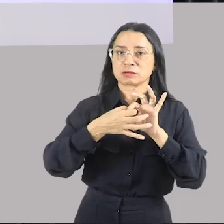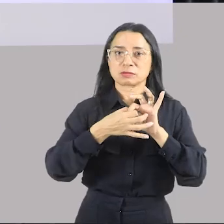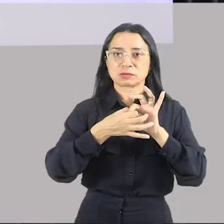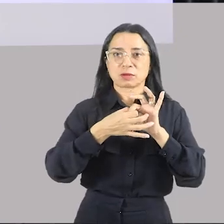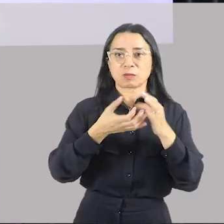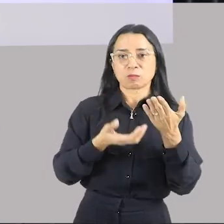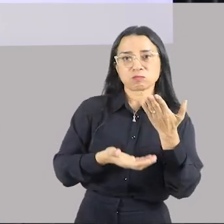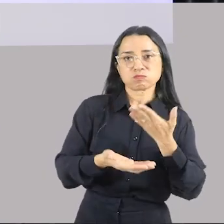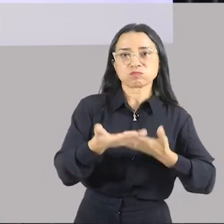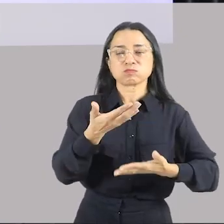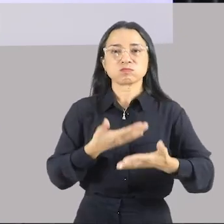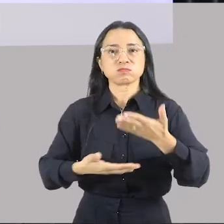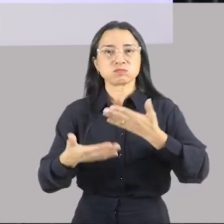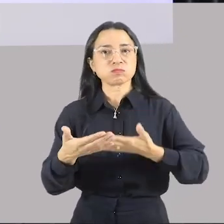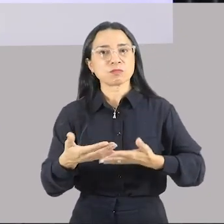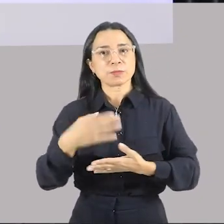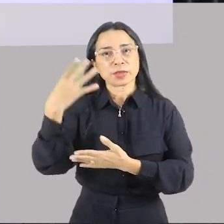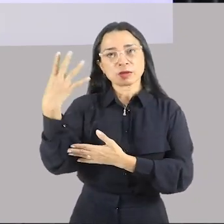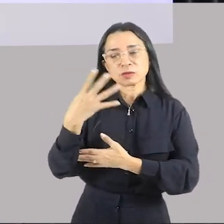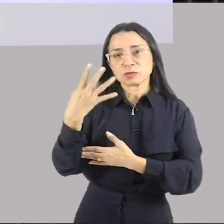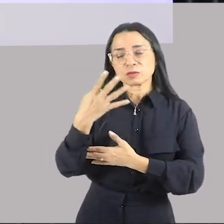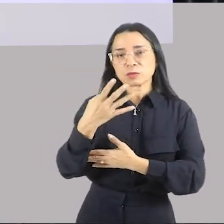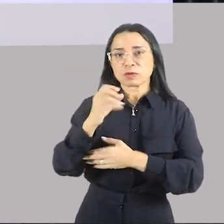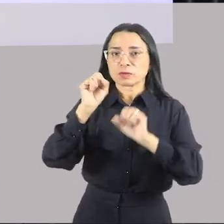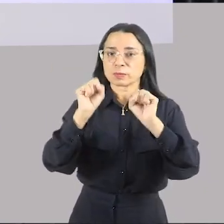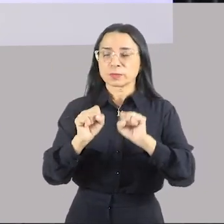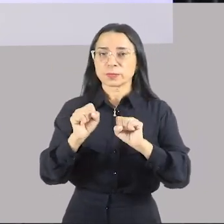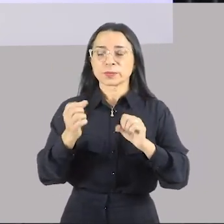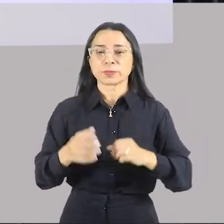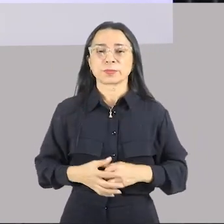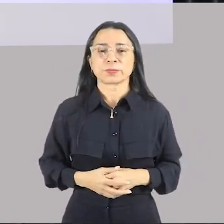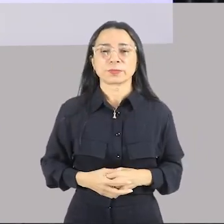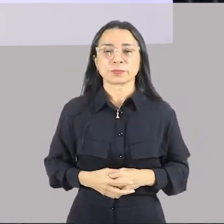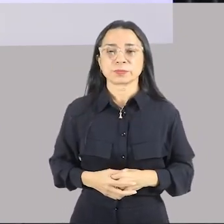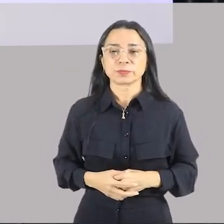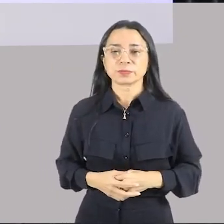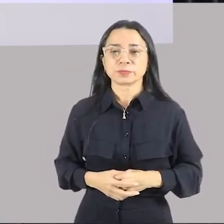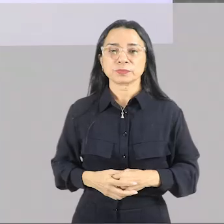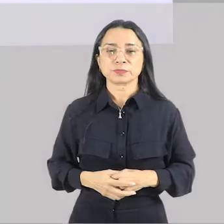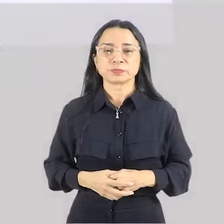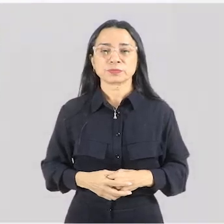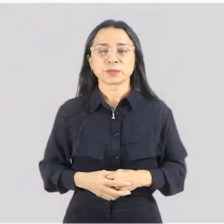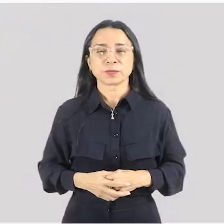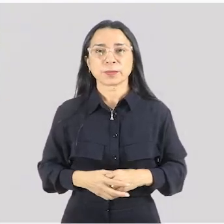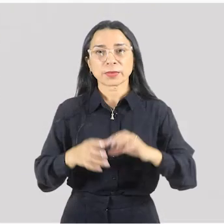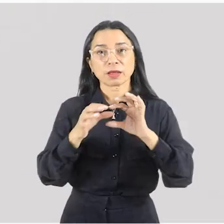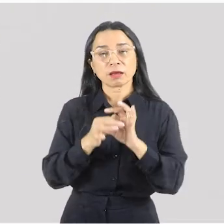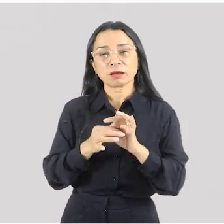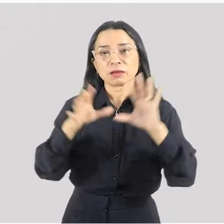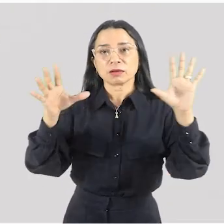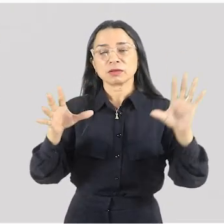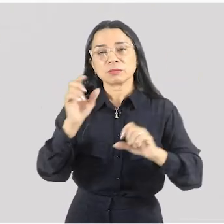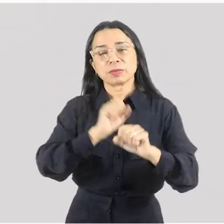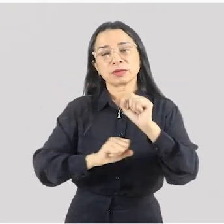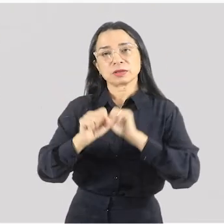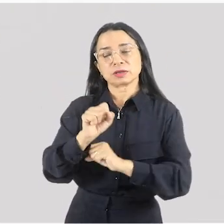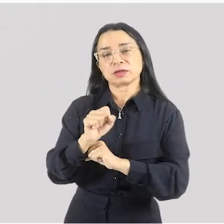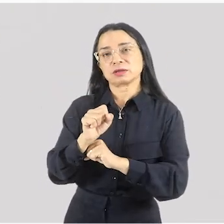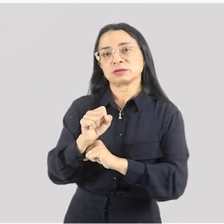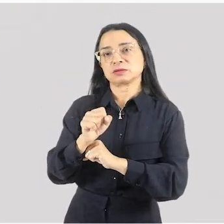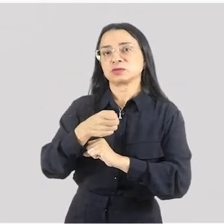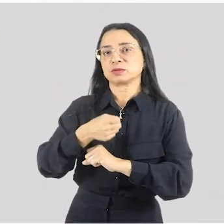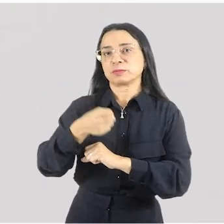mediador, nesse quarto poder, como diria Alex de Tocqueville. A liberdade de imprensa é considerado um